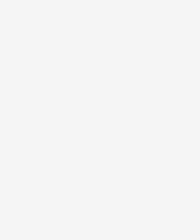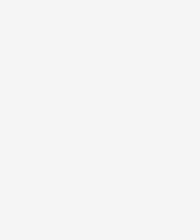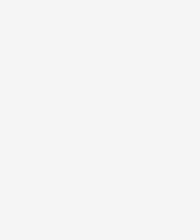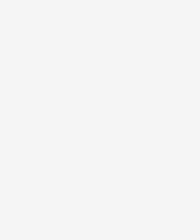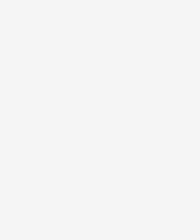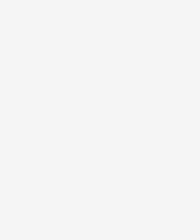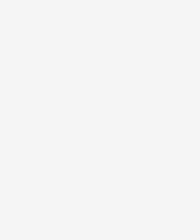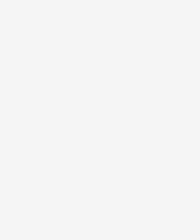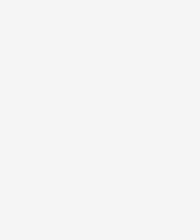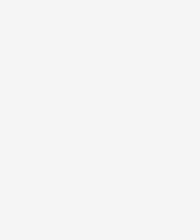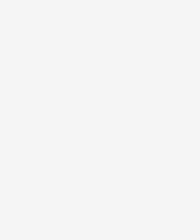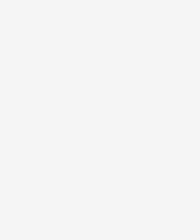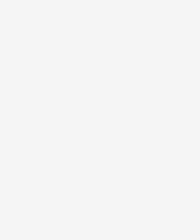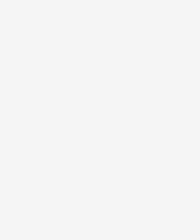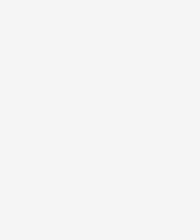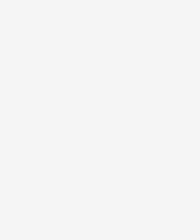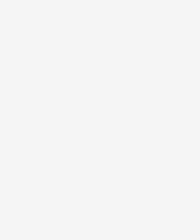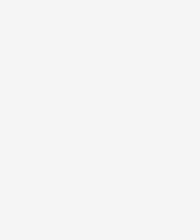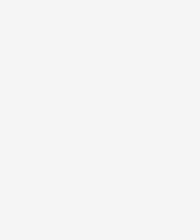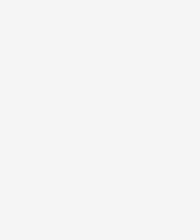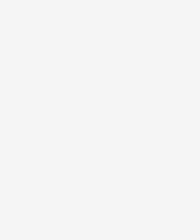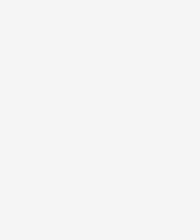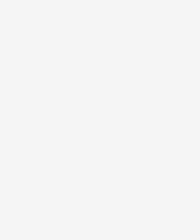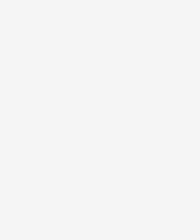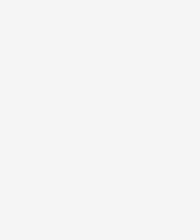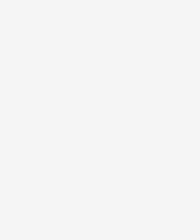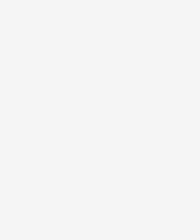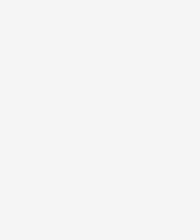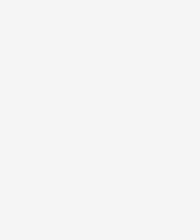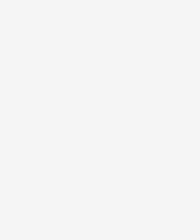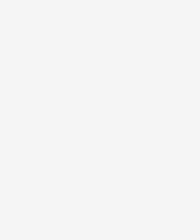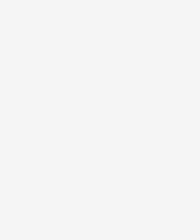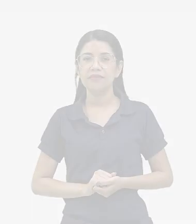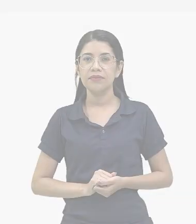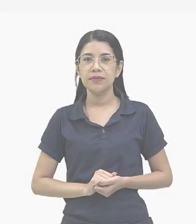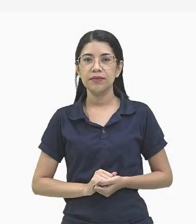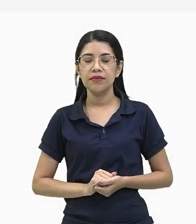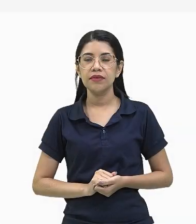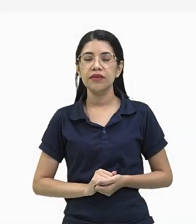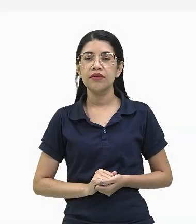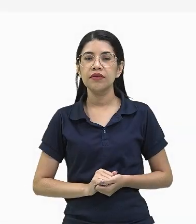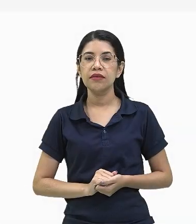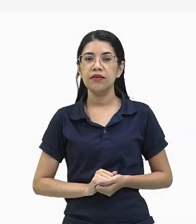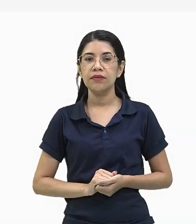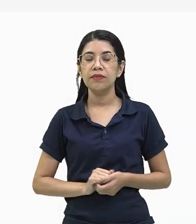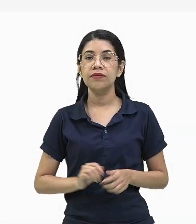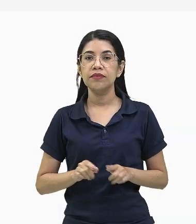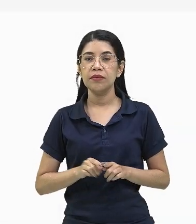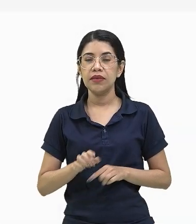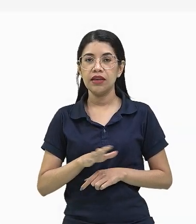por pesquisadores, por escritores renomados, né, dentro do campo científico. Já a